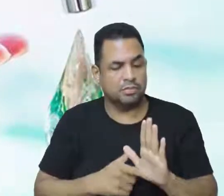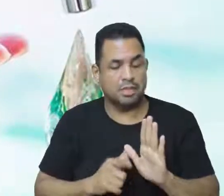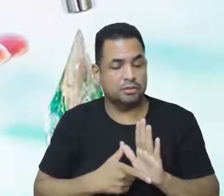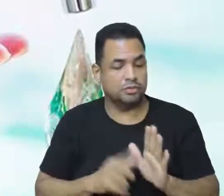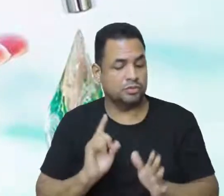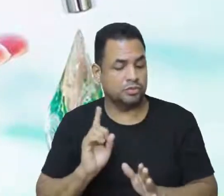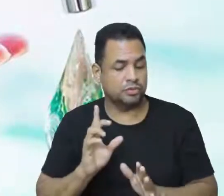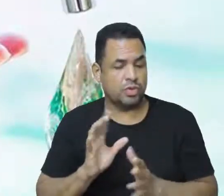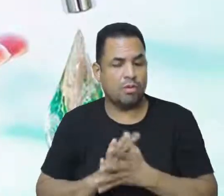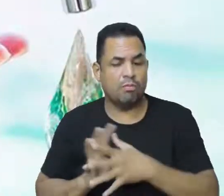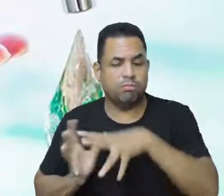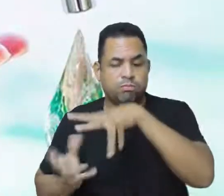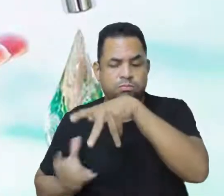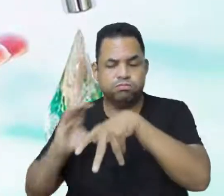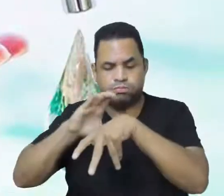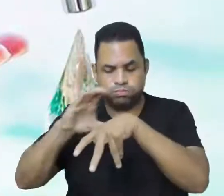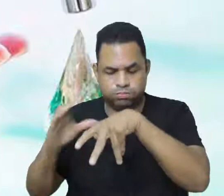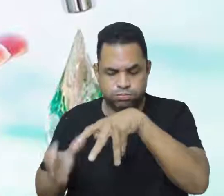não.